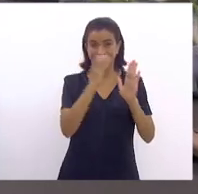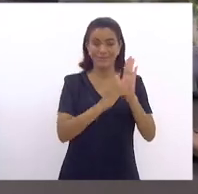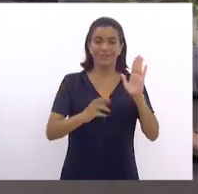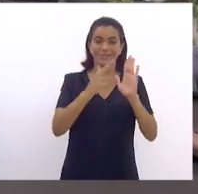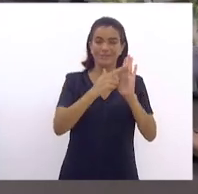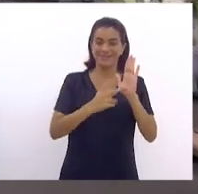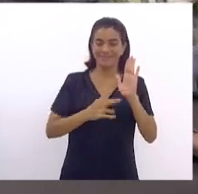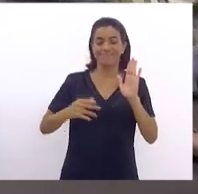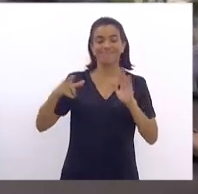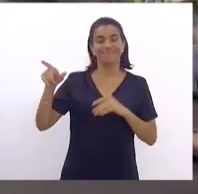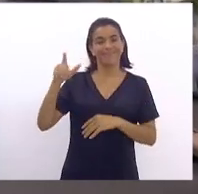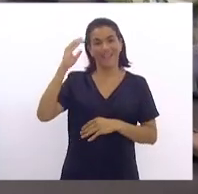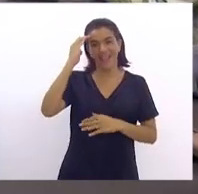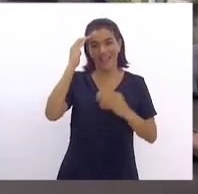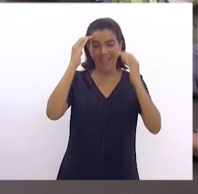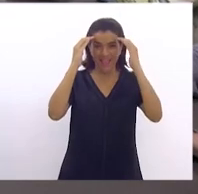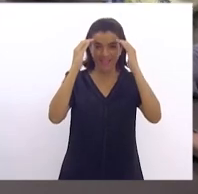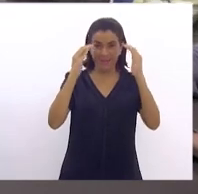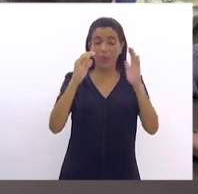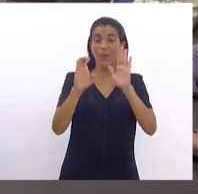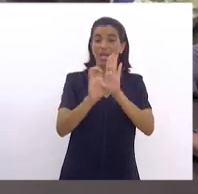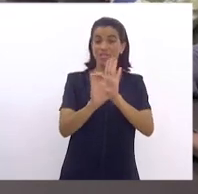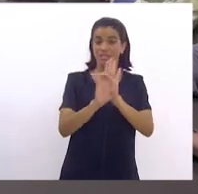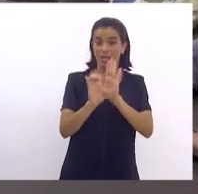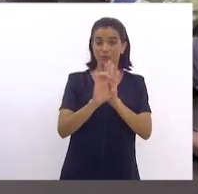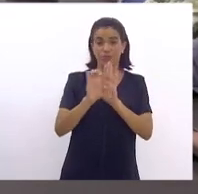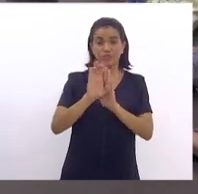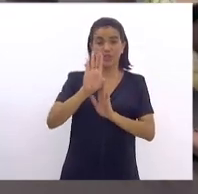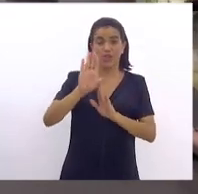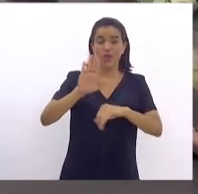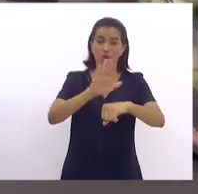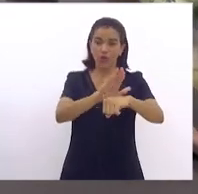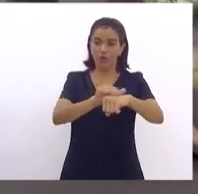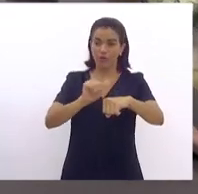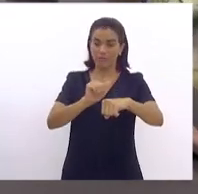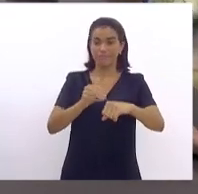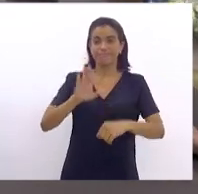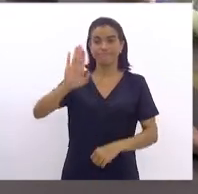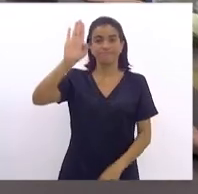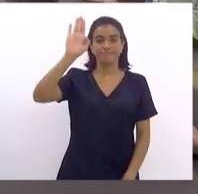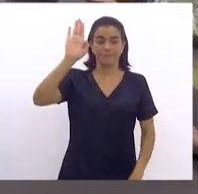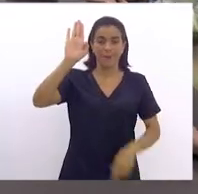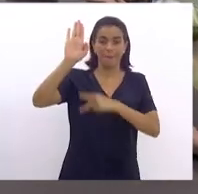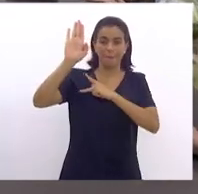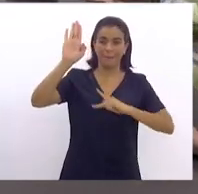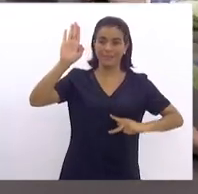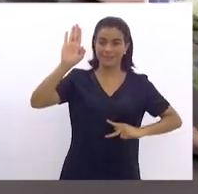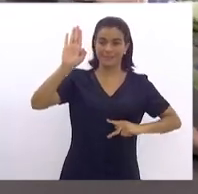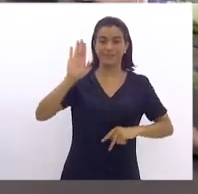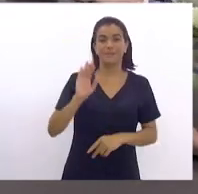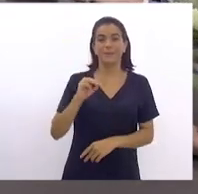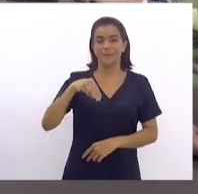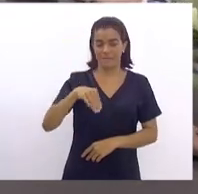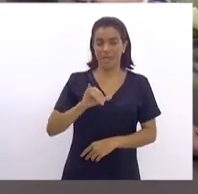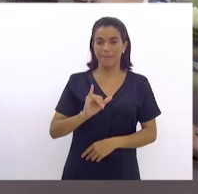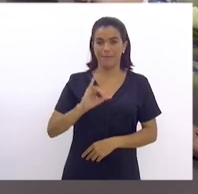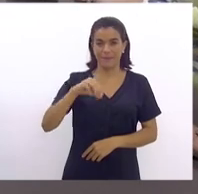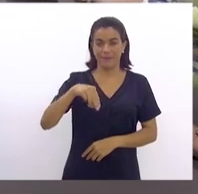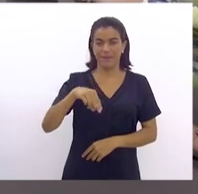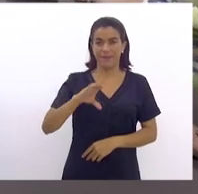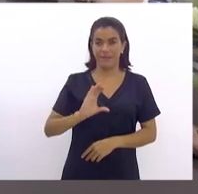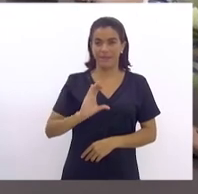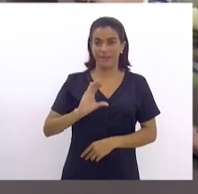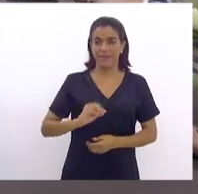Declara abertos os trabalhos conforme edital de convocação. Pela ordem, senhor presidente. Deputado Carlos Mim. É rápido.